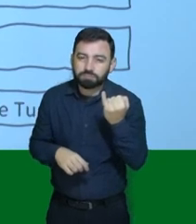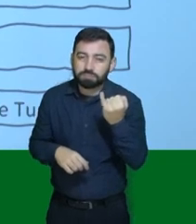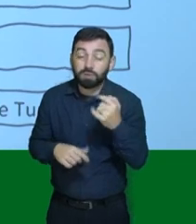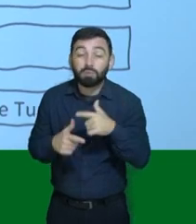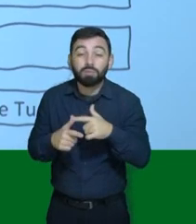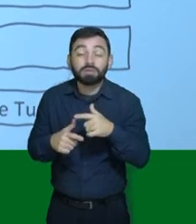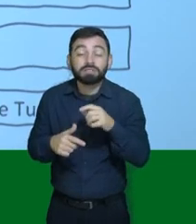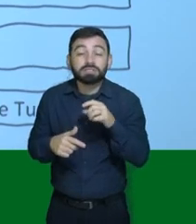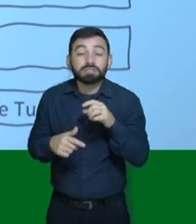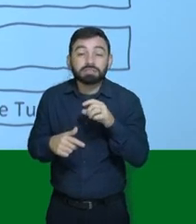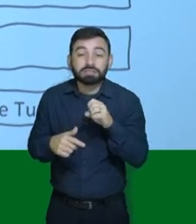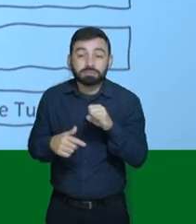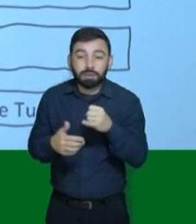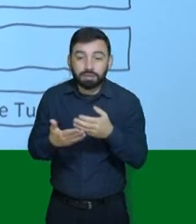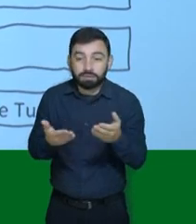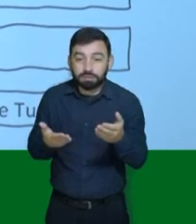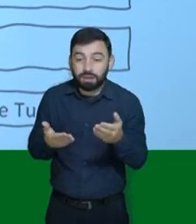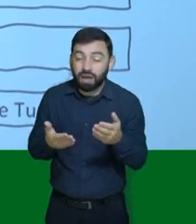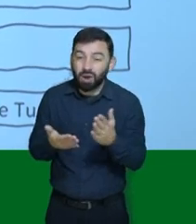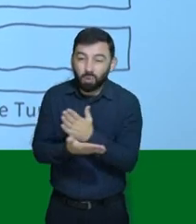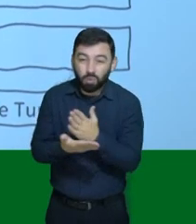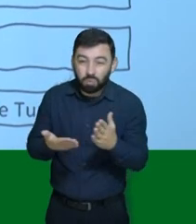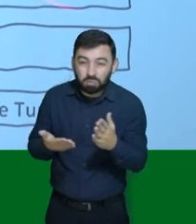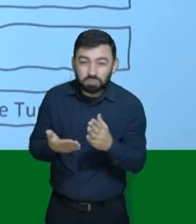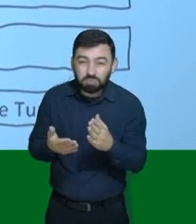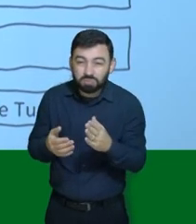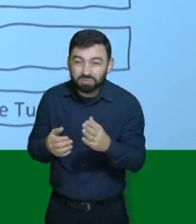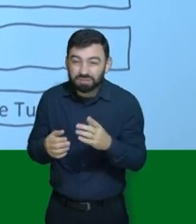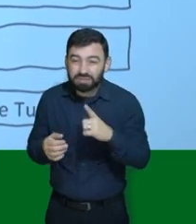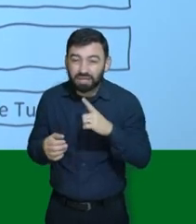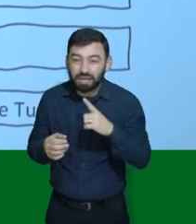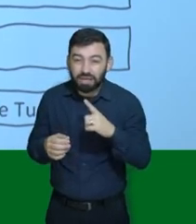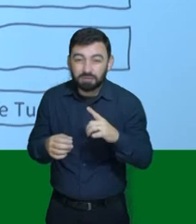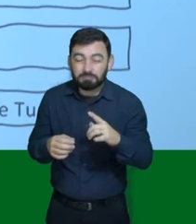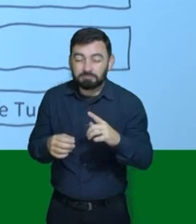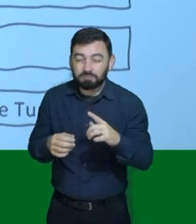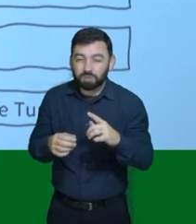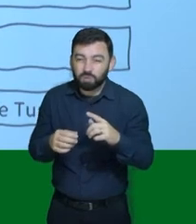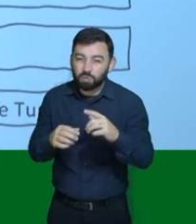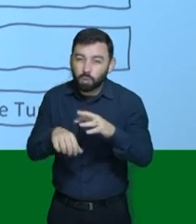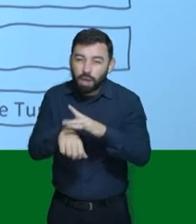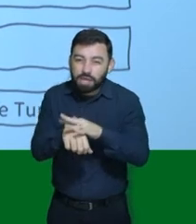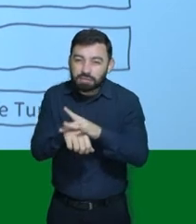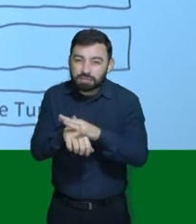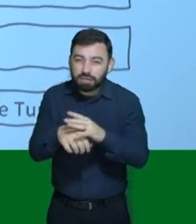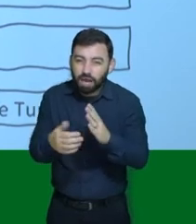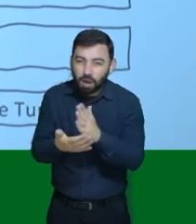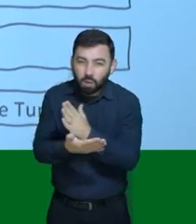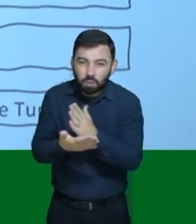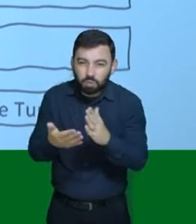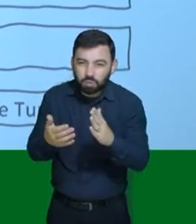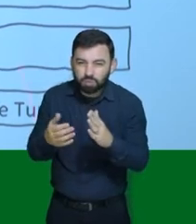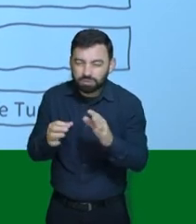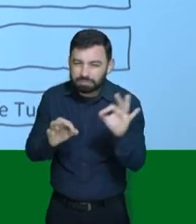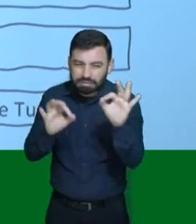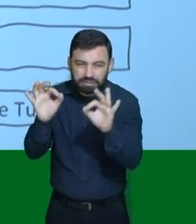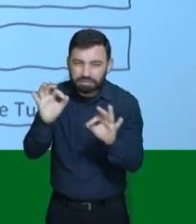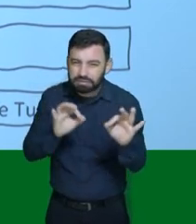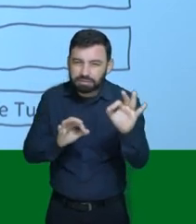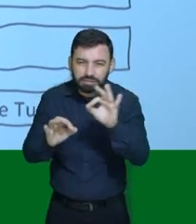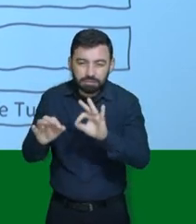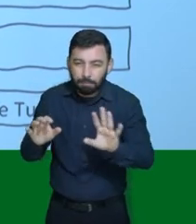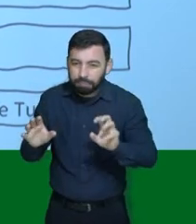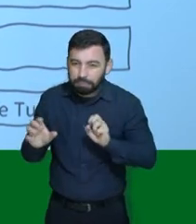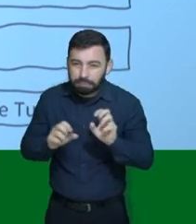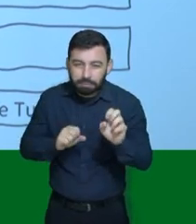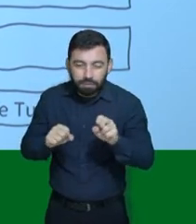tempo, aumenta as espécies transmissoras de doença, que é o que a gente viu, e pestes na própria agricultura. Então, a gente está dando um tiro no pé. Né?